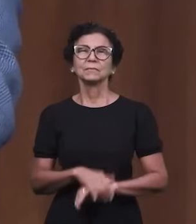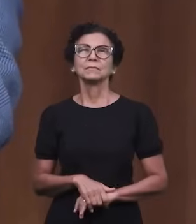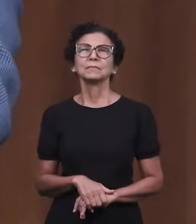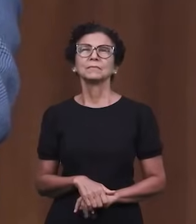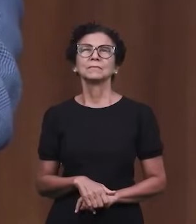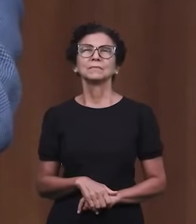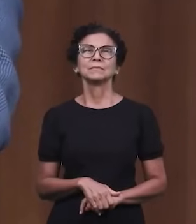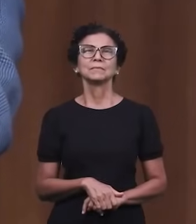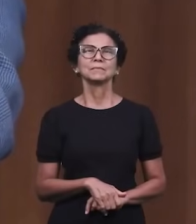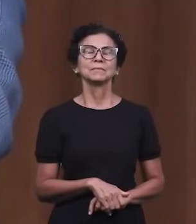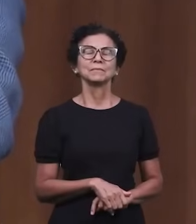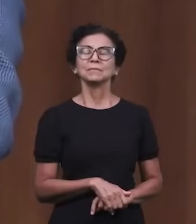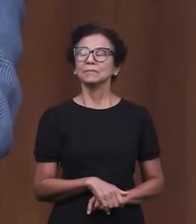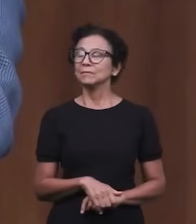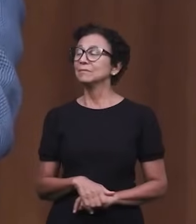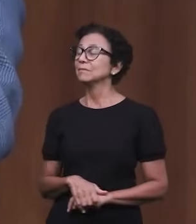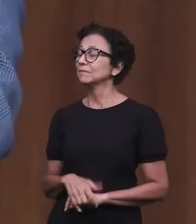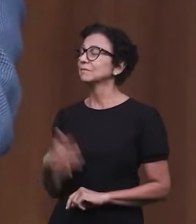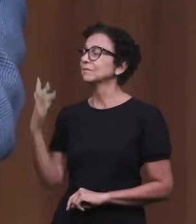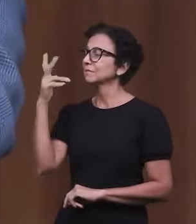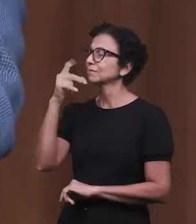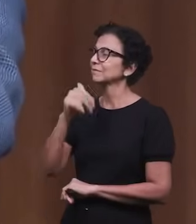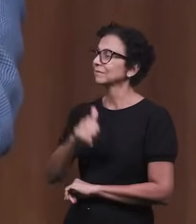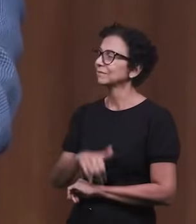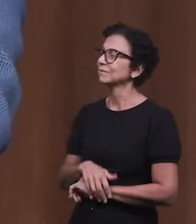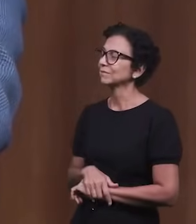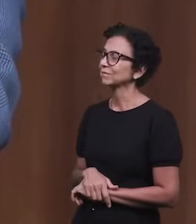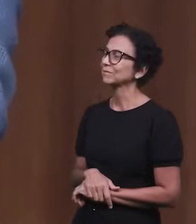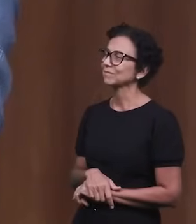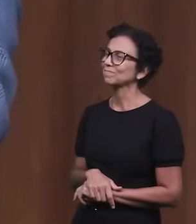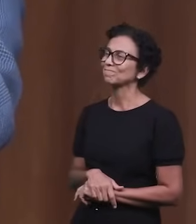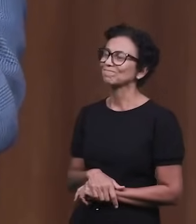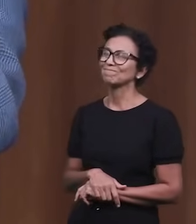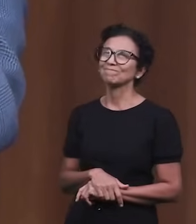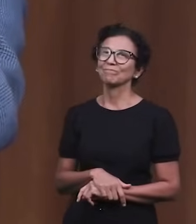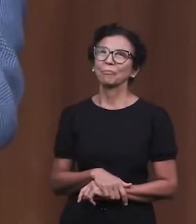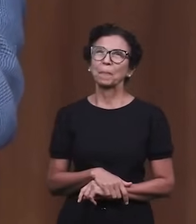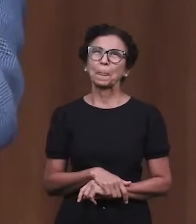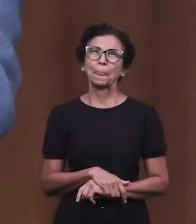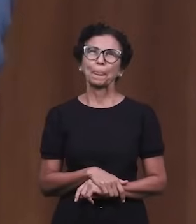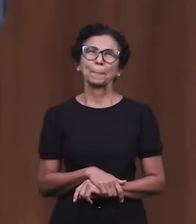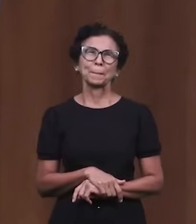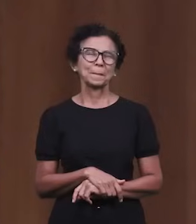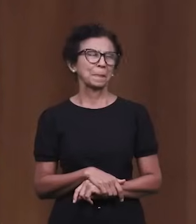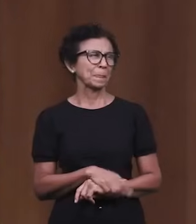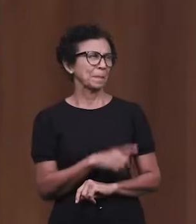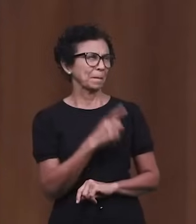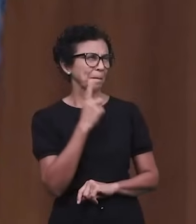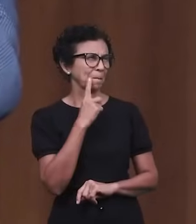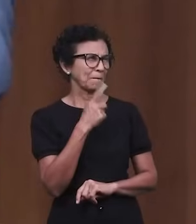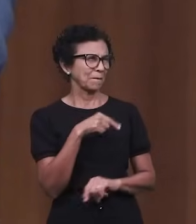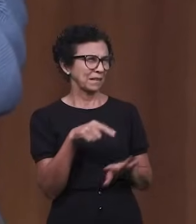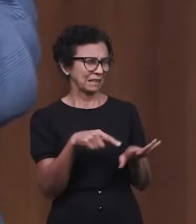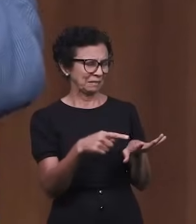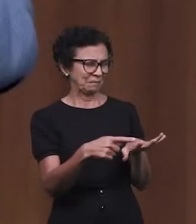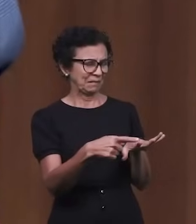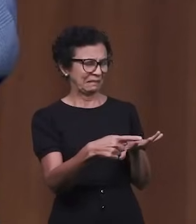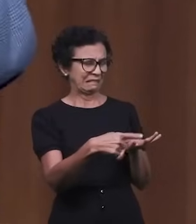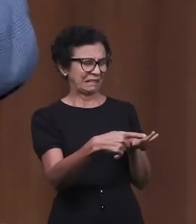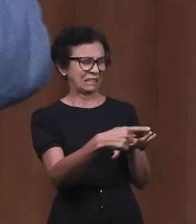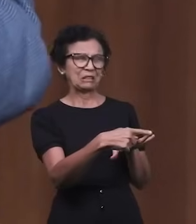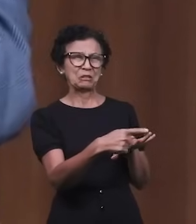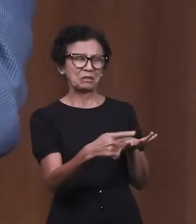falou: que bonito e tal, ficou bonito e tal, você viu? Eu tinha as unhas muito grandes, né, Amadeu, muito